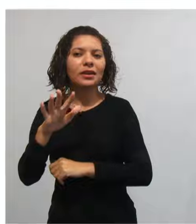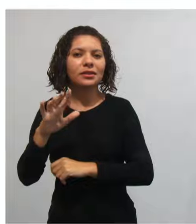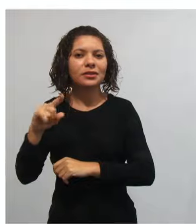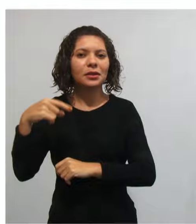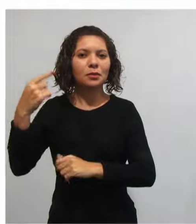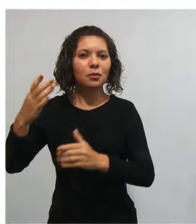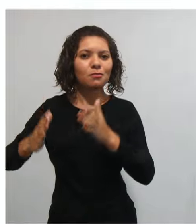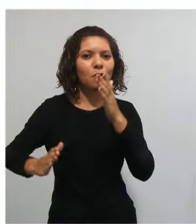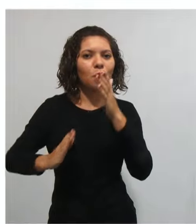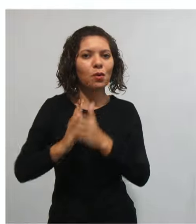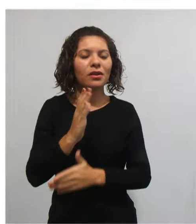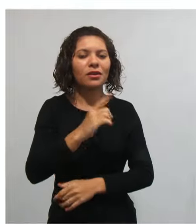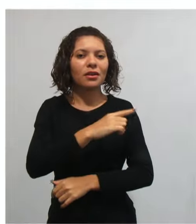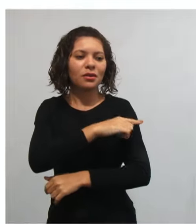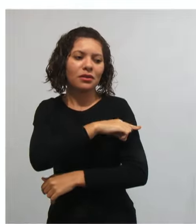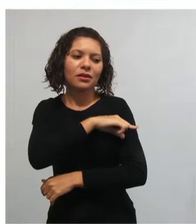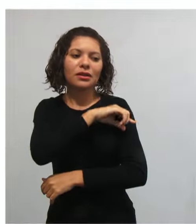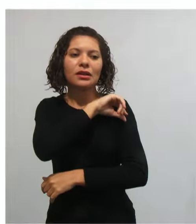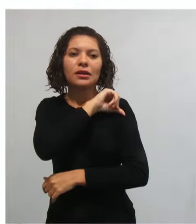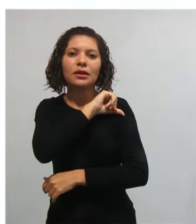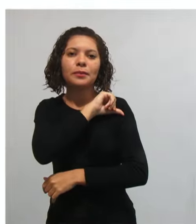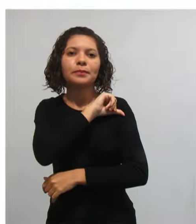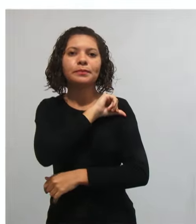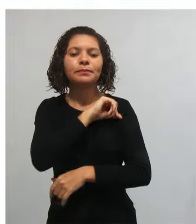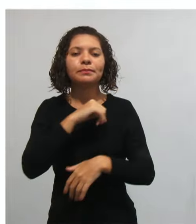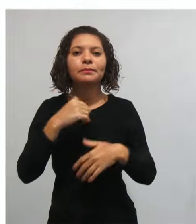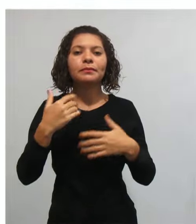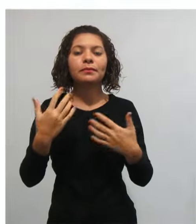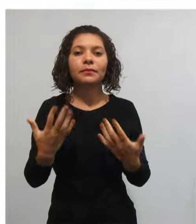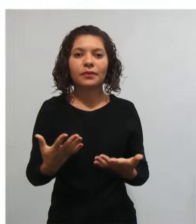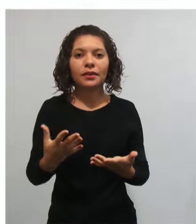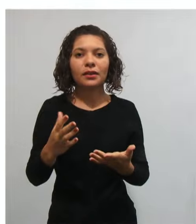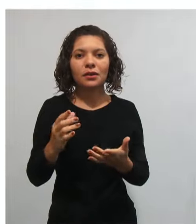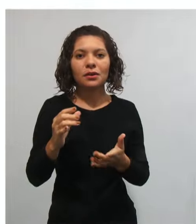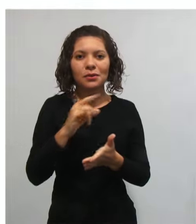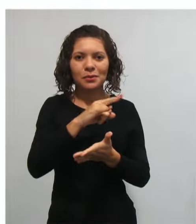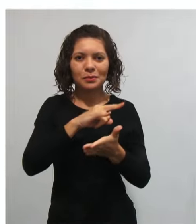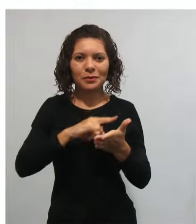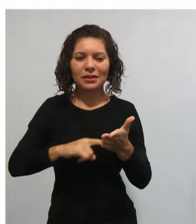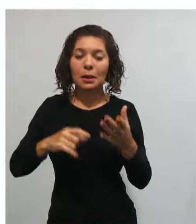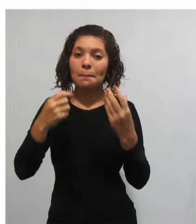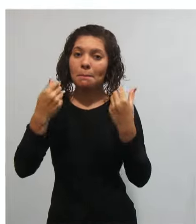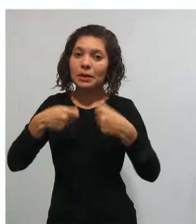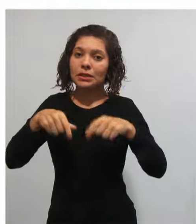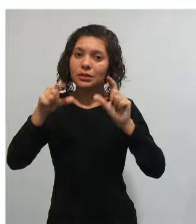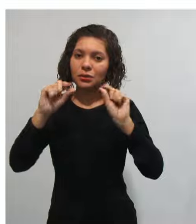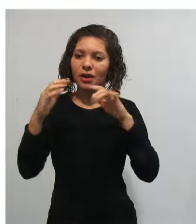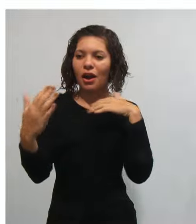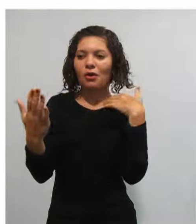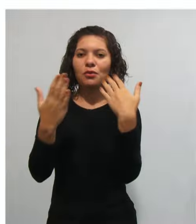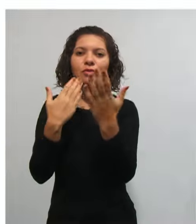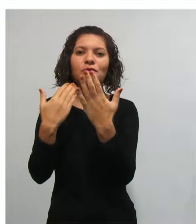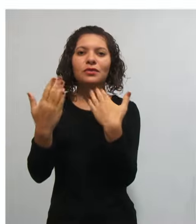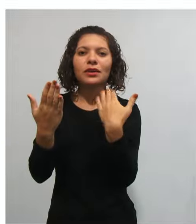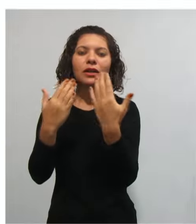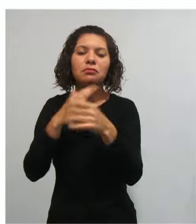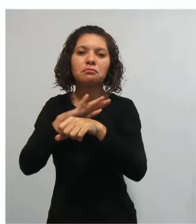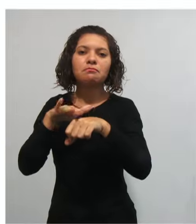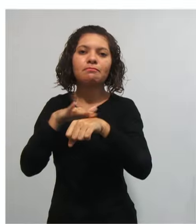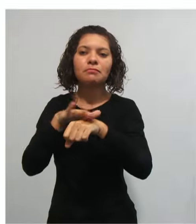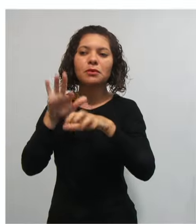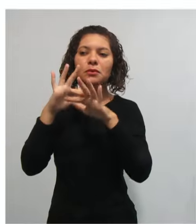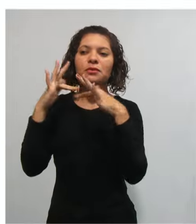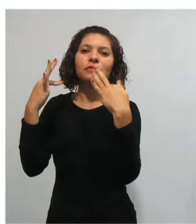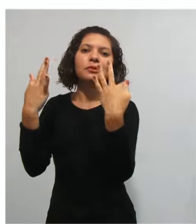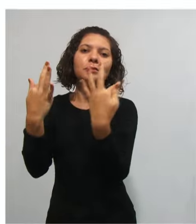para e ingressar no ensino fundamental então a h há que se ter um diálogo com a família